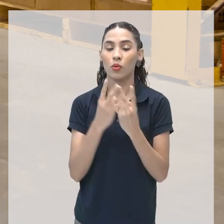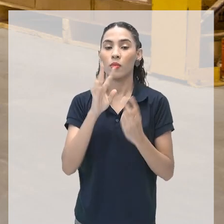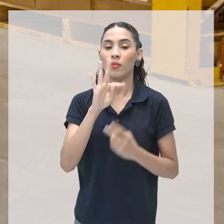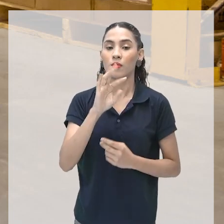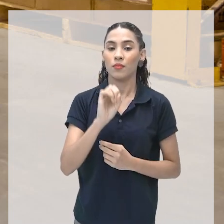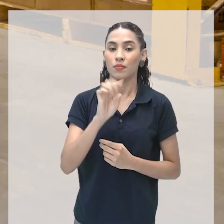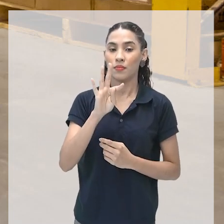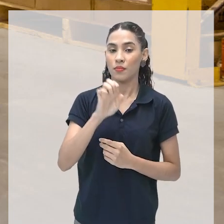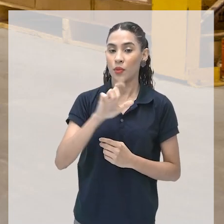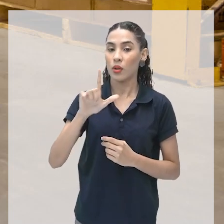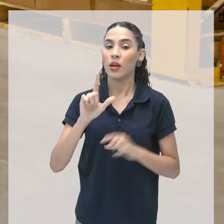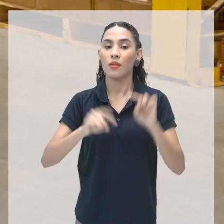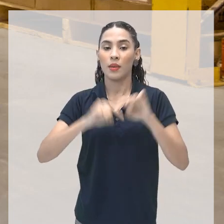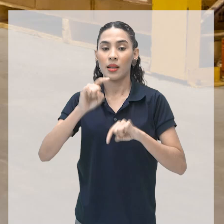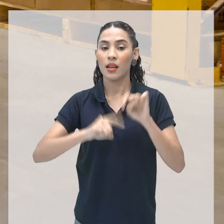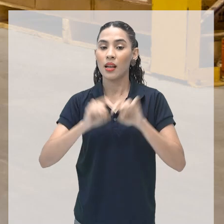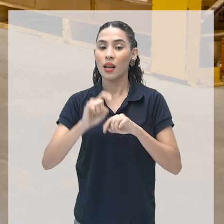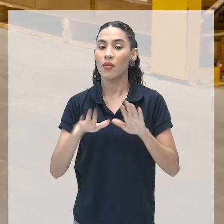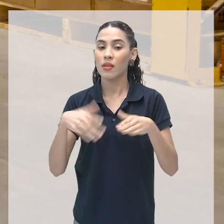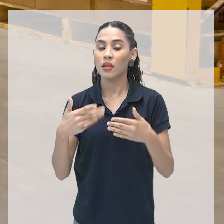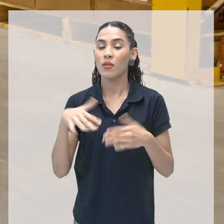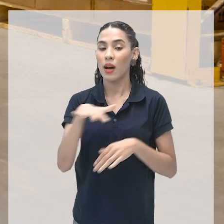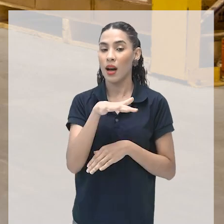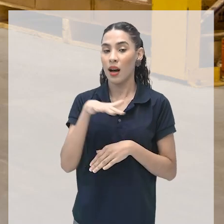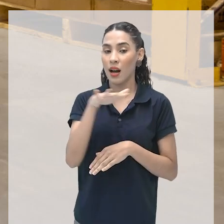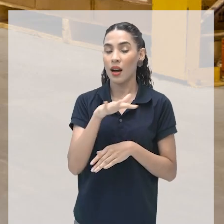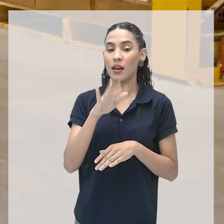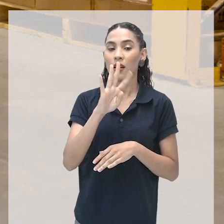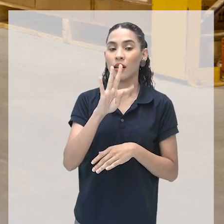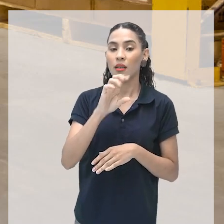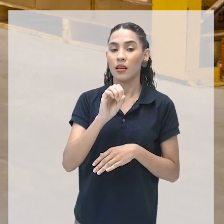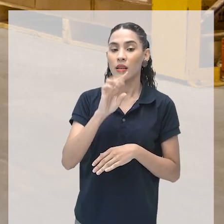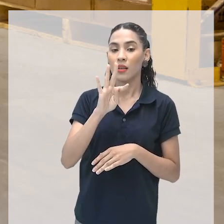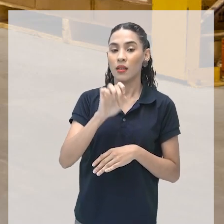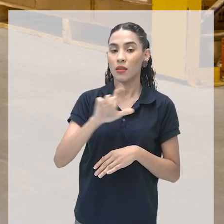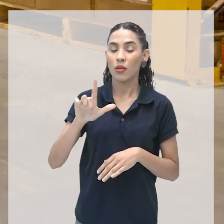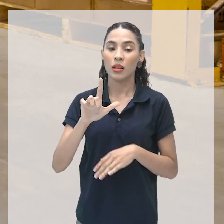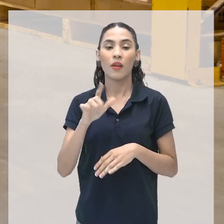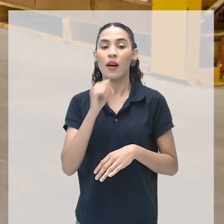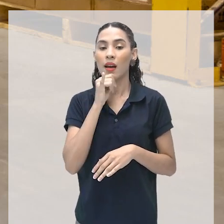do produto, ou seja, o espaço total em que as caixas